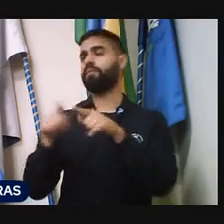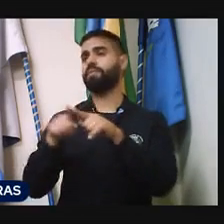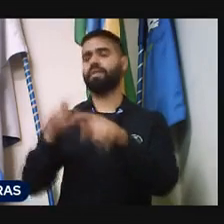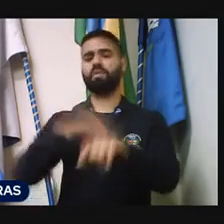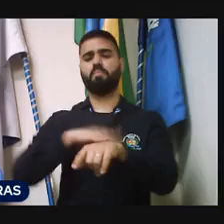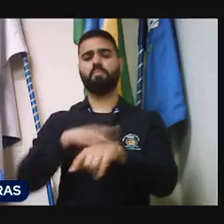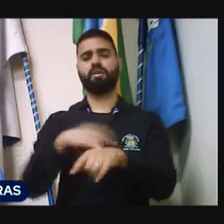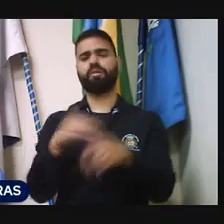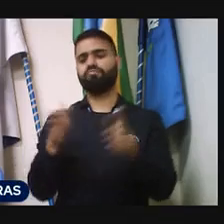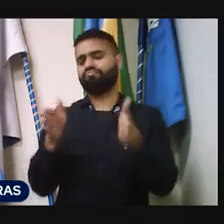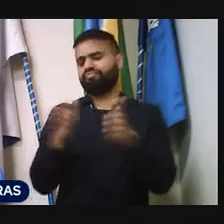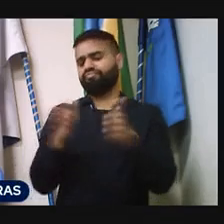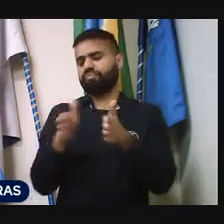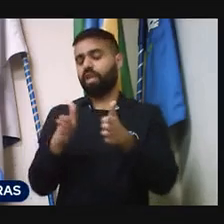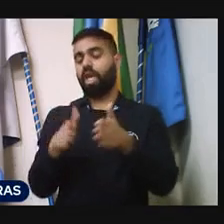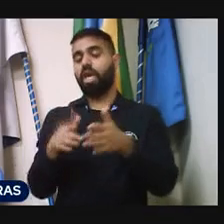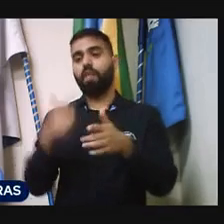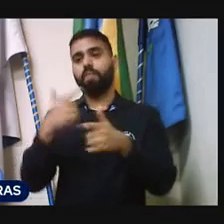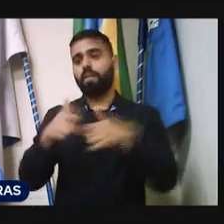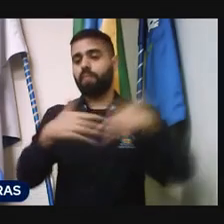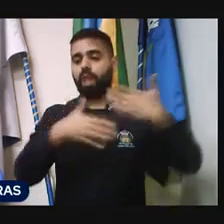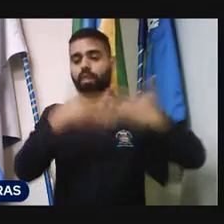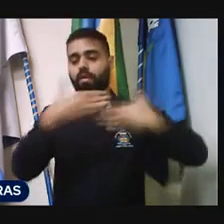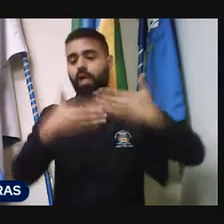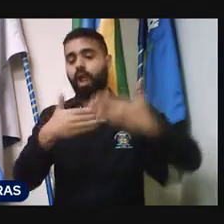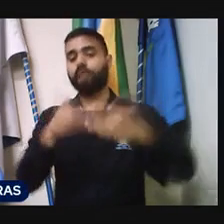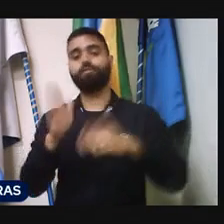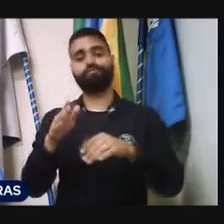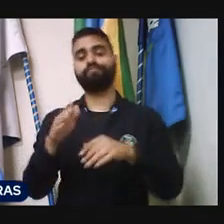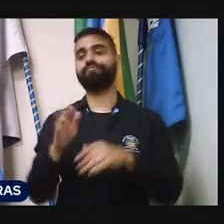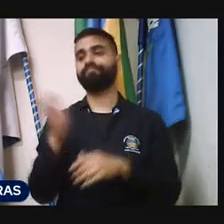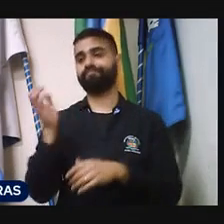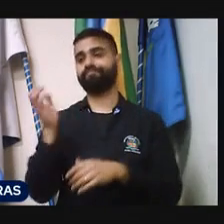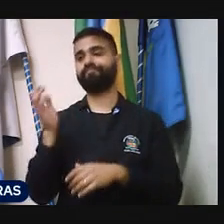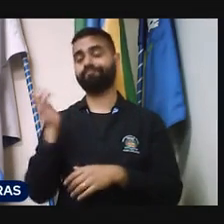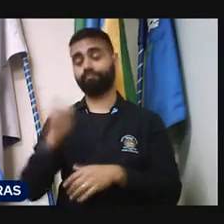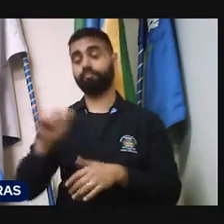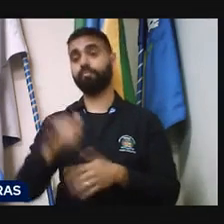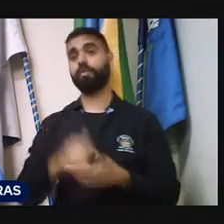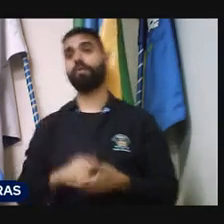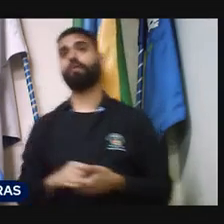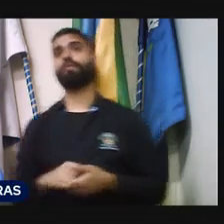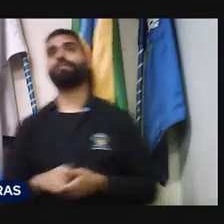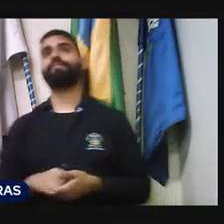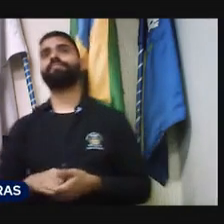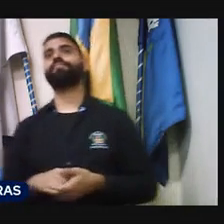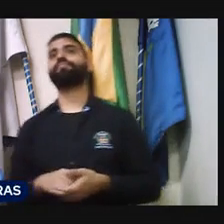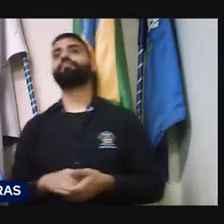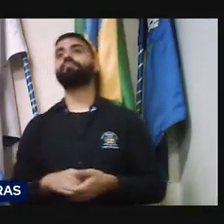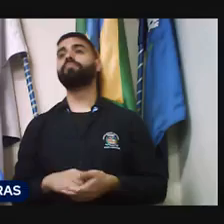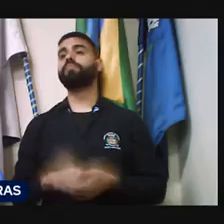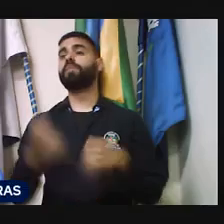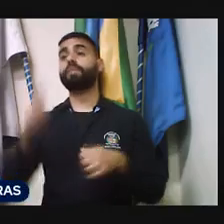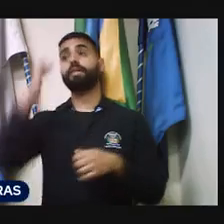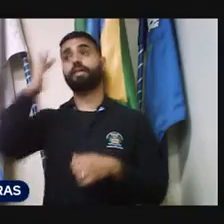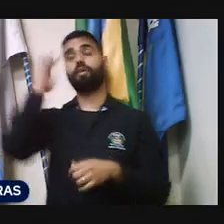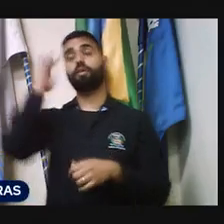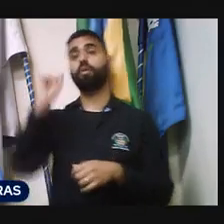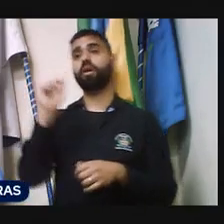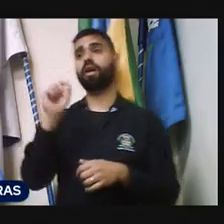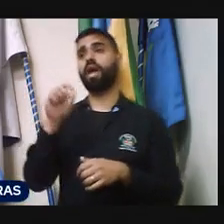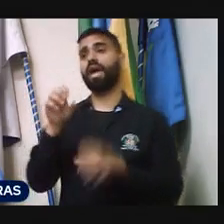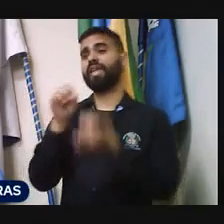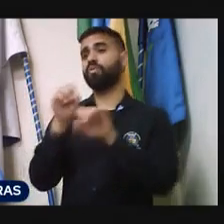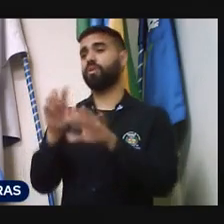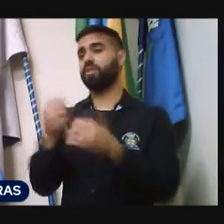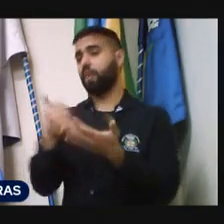pequeno problema sendo acumulado né como a gente já disse então gente a gente tem que entender pego pa som ela é a base